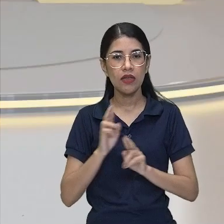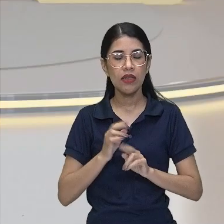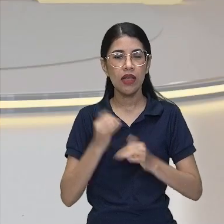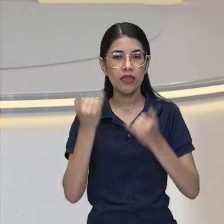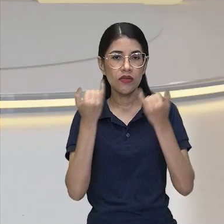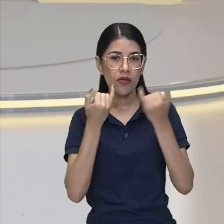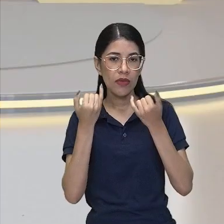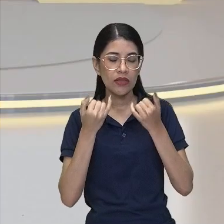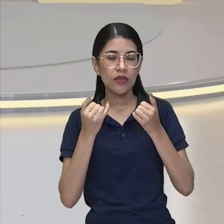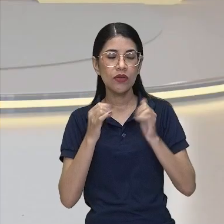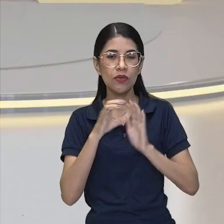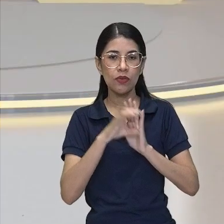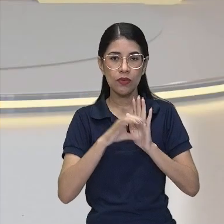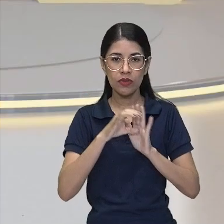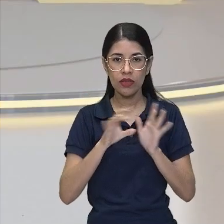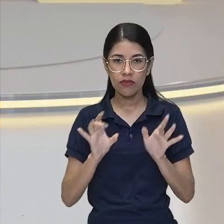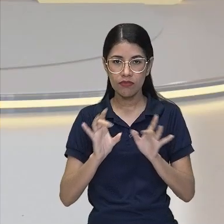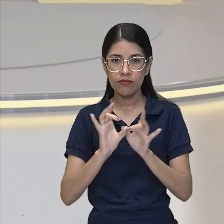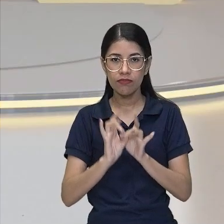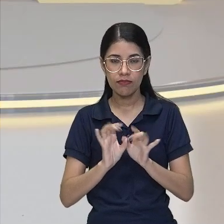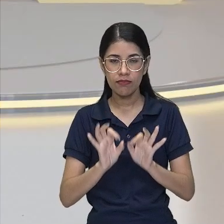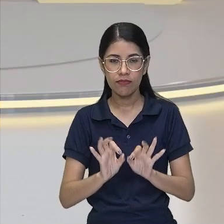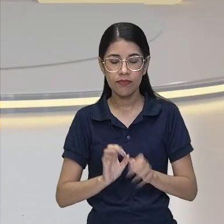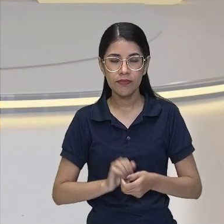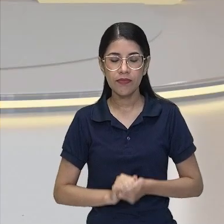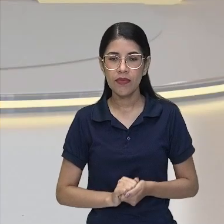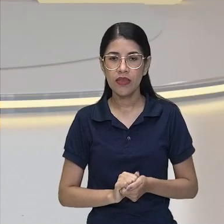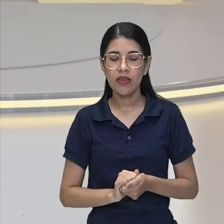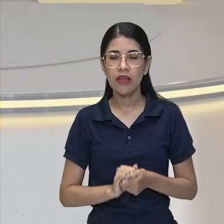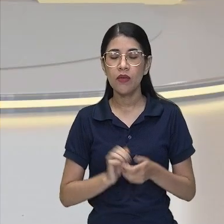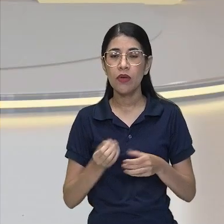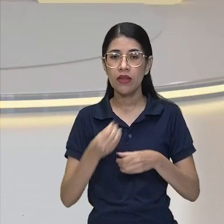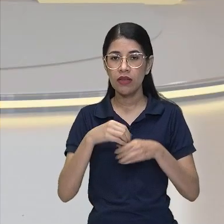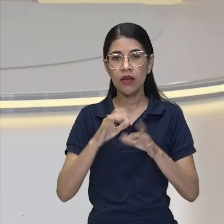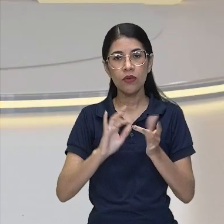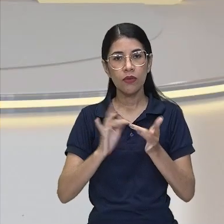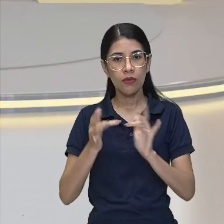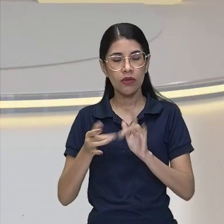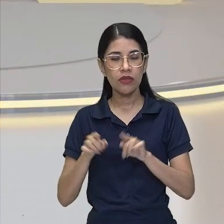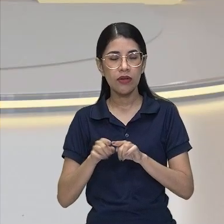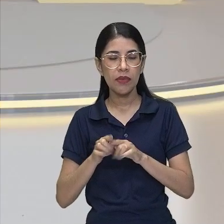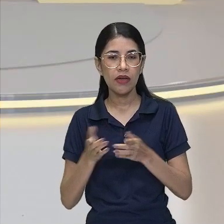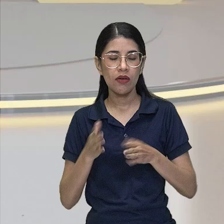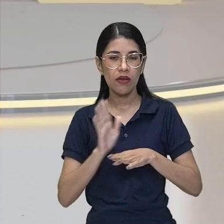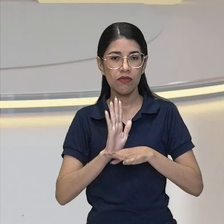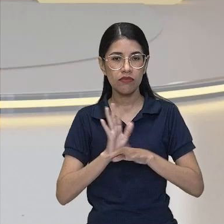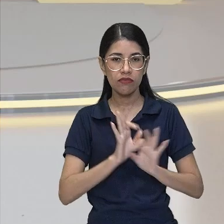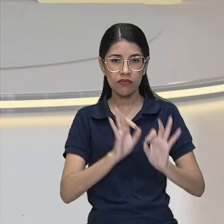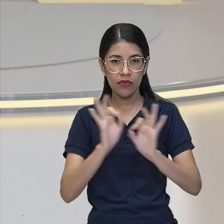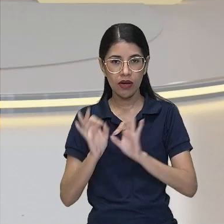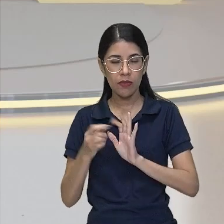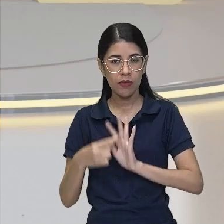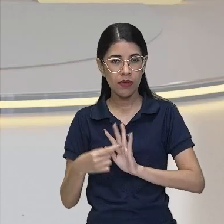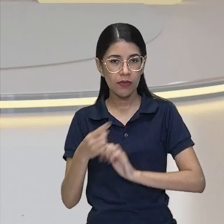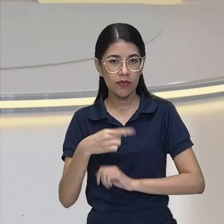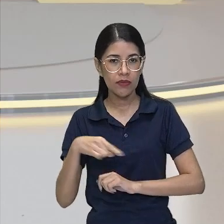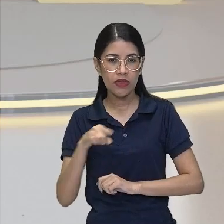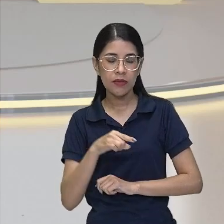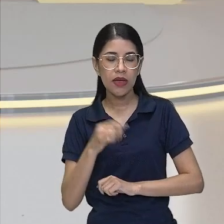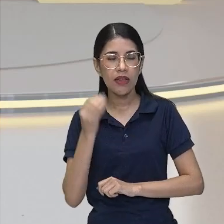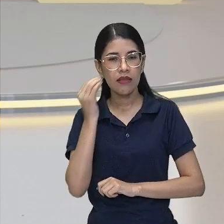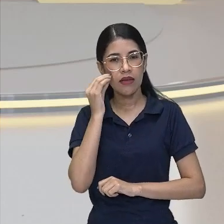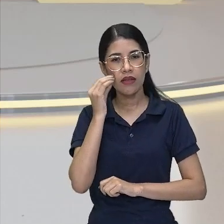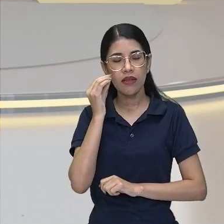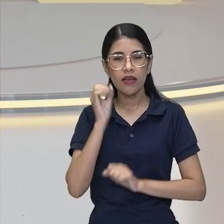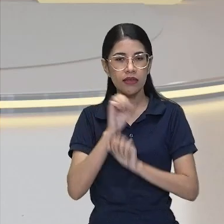conceitos matemáticos. Então, dentro ainda desse contexto, nós temos aqui um vídeo para apresentar para vocês, para ajudar a